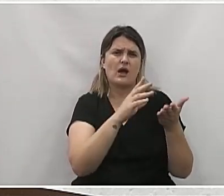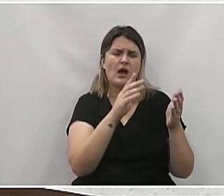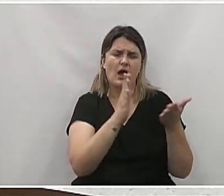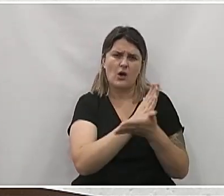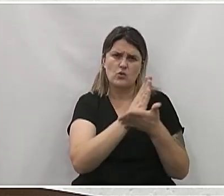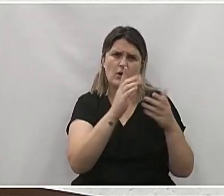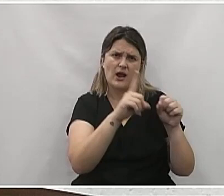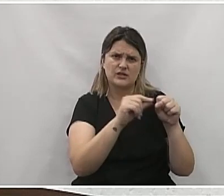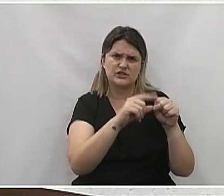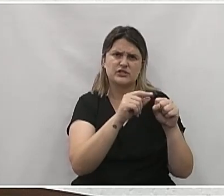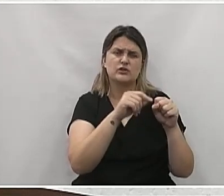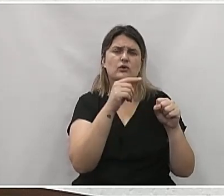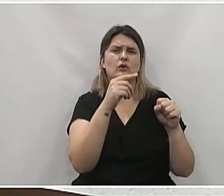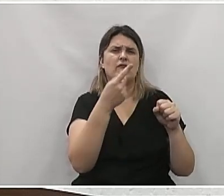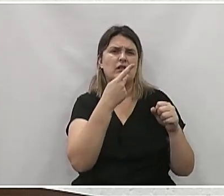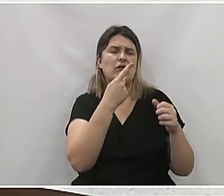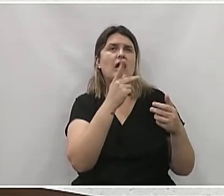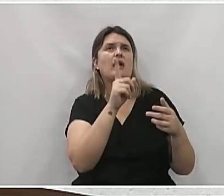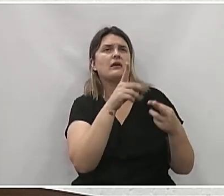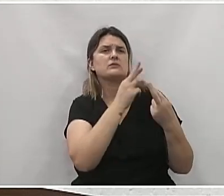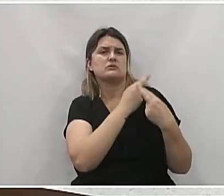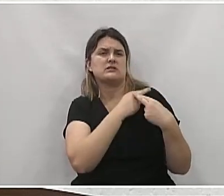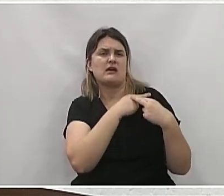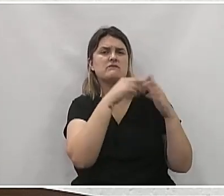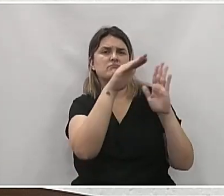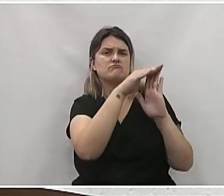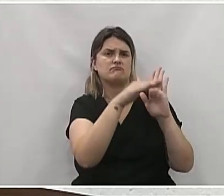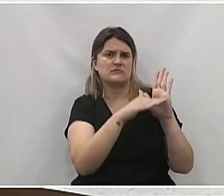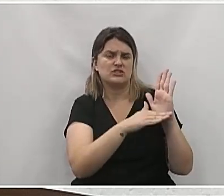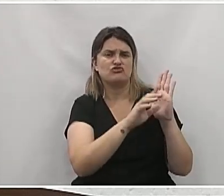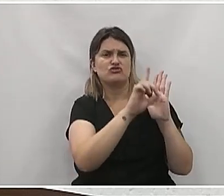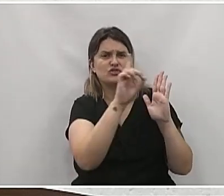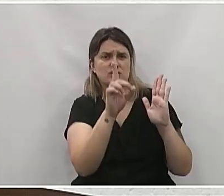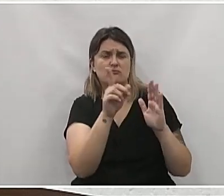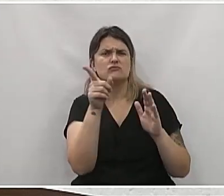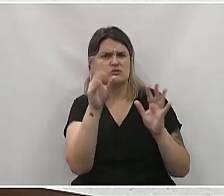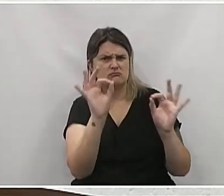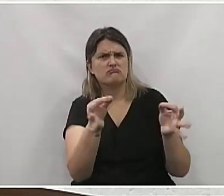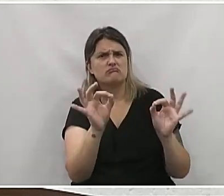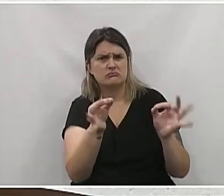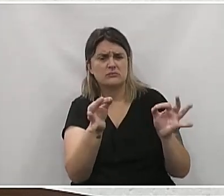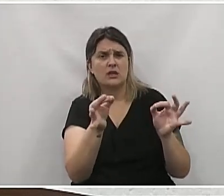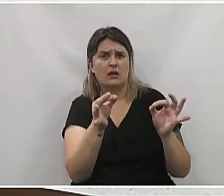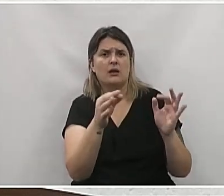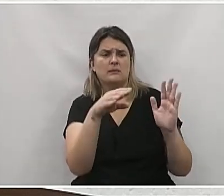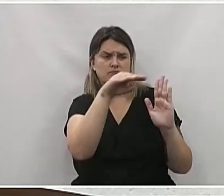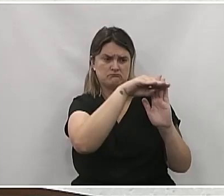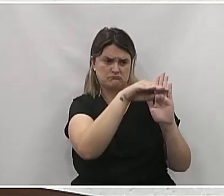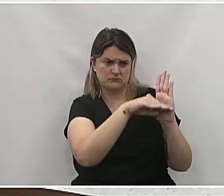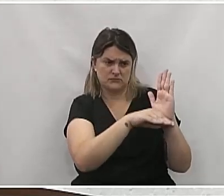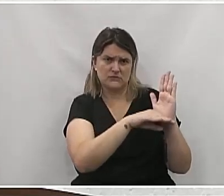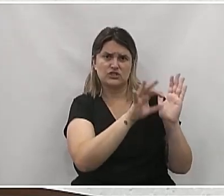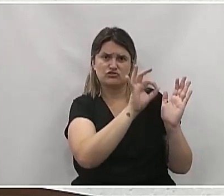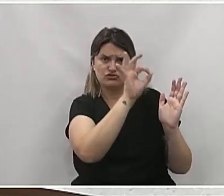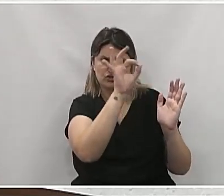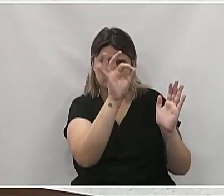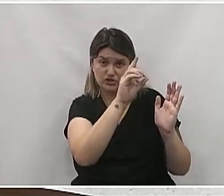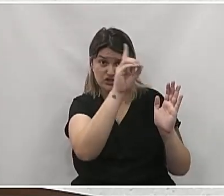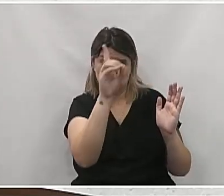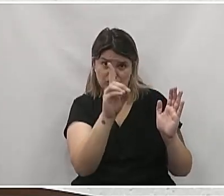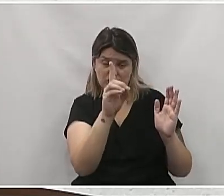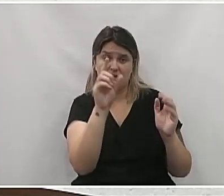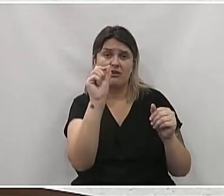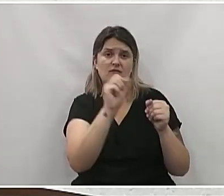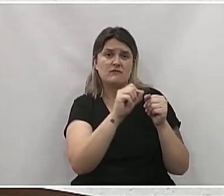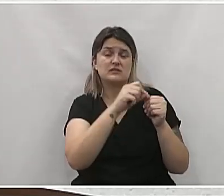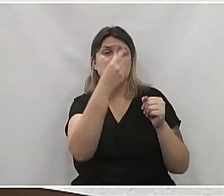que a pauta do primeiro secretário fazer a pauta da ordem do dia, está certo, vereador? A pauta da ordem do dia, quem faz é o